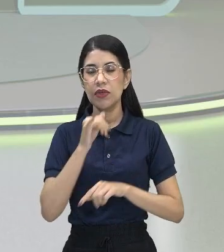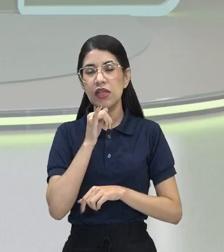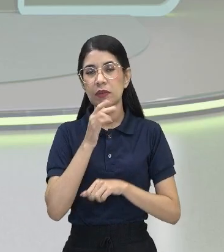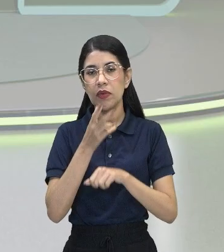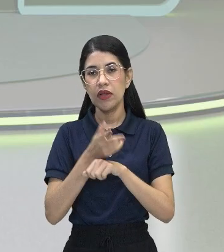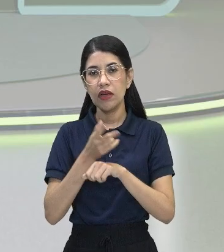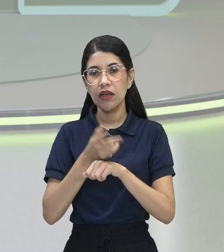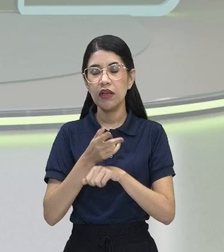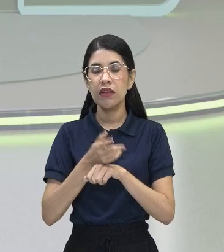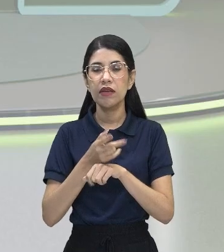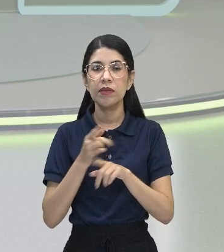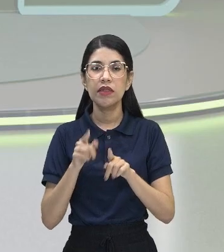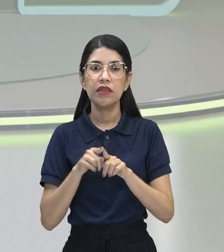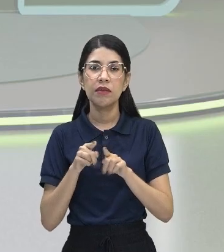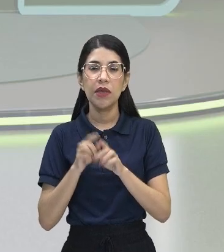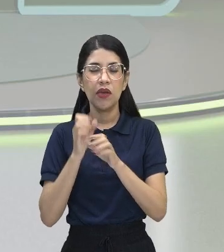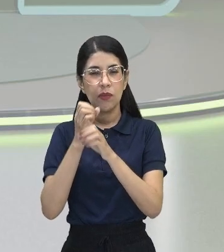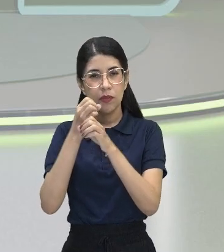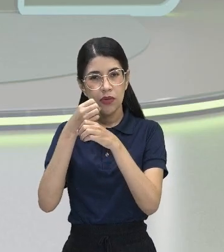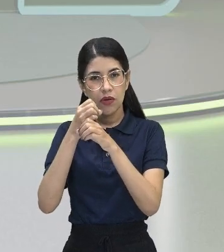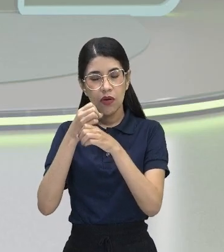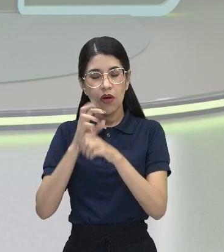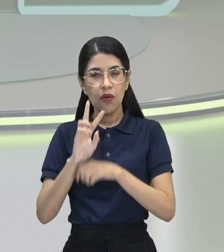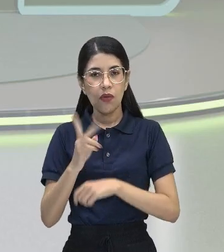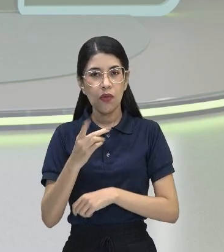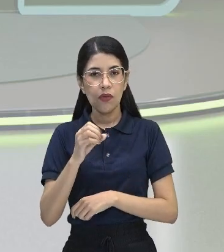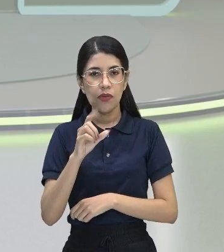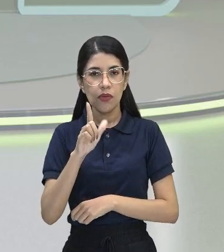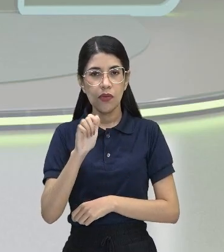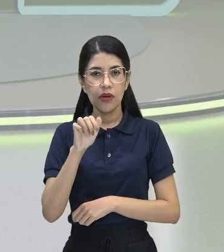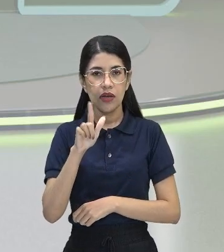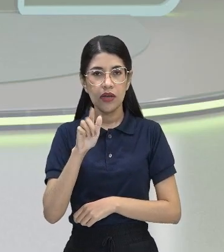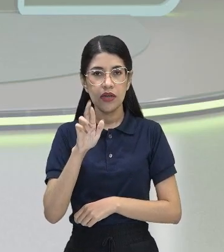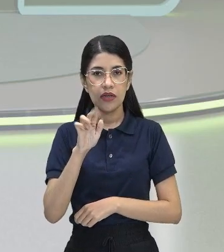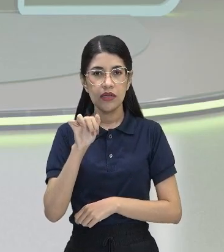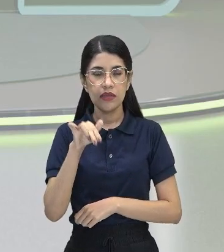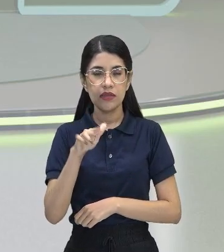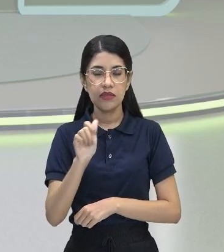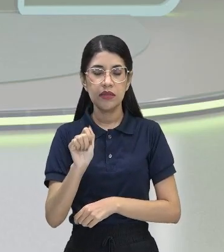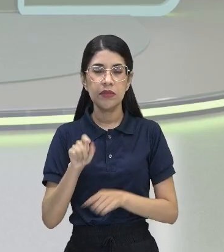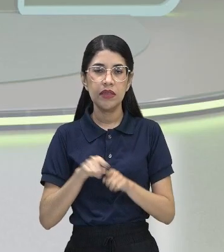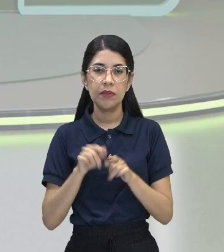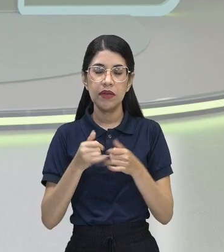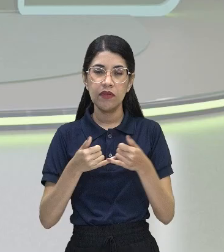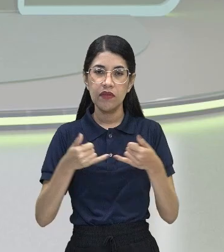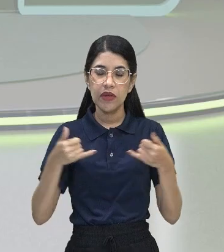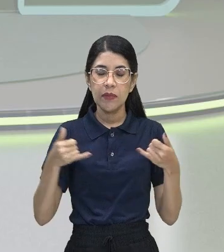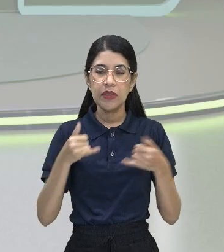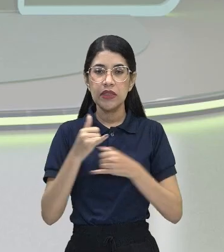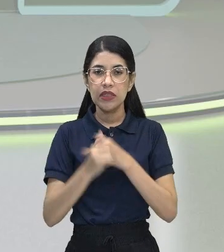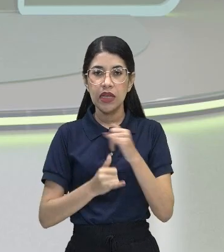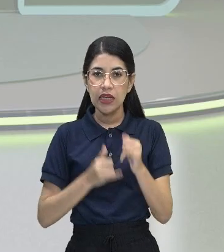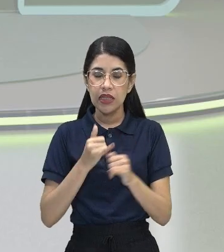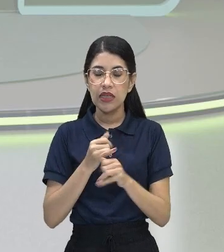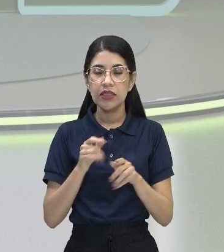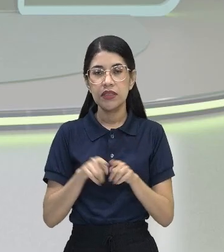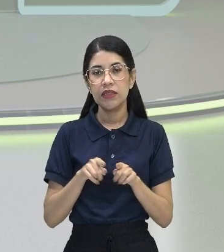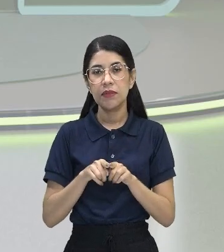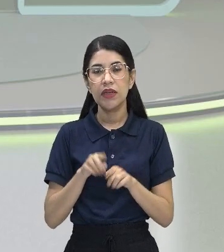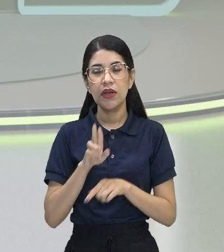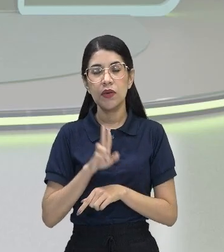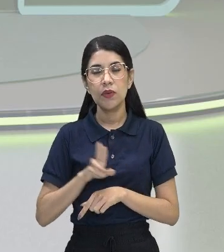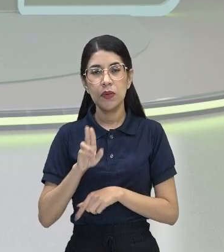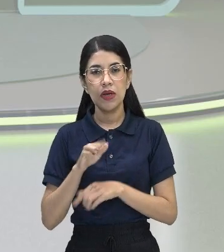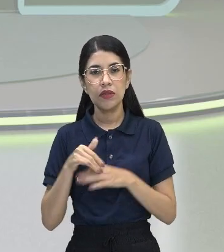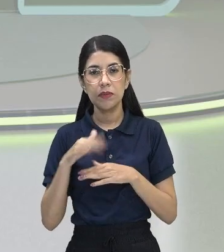Hologramas, microscópios eletrônicos, fibras óticas, né? Que são muito conhecidas aí para levar sinal, né, de internet aí para